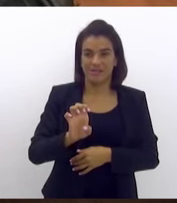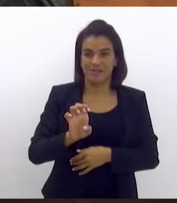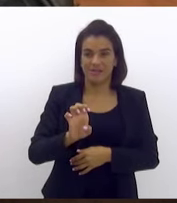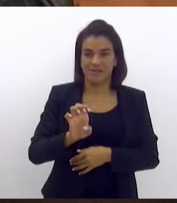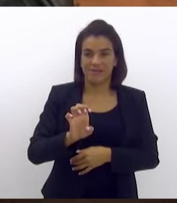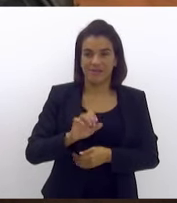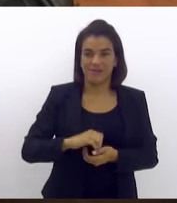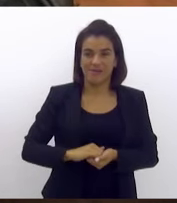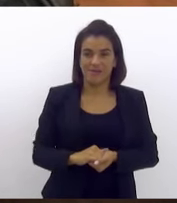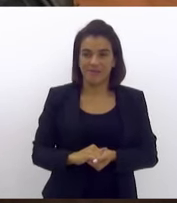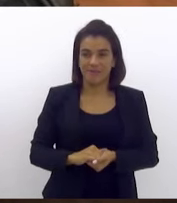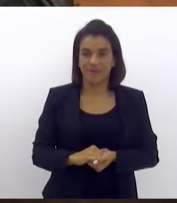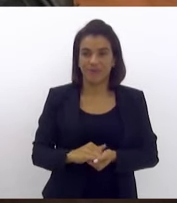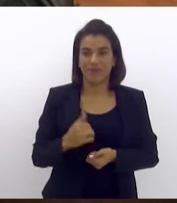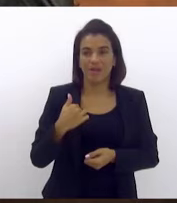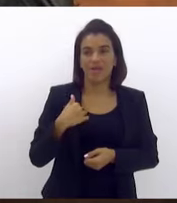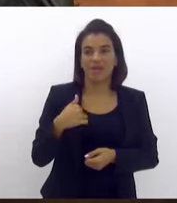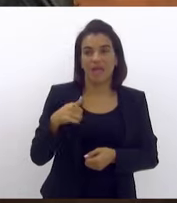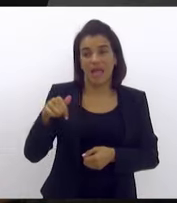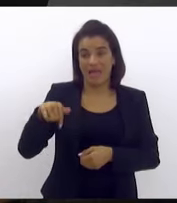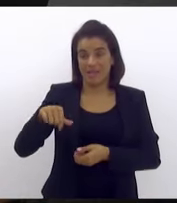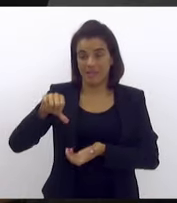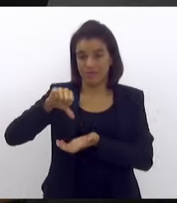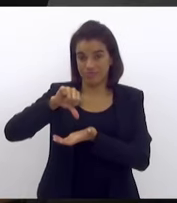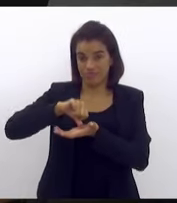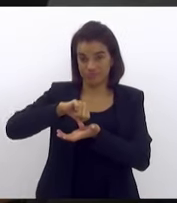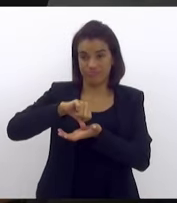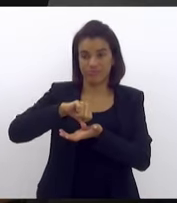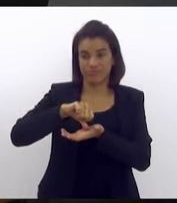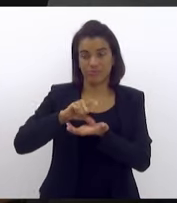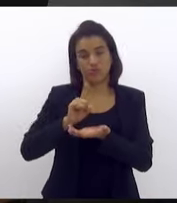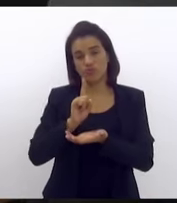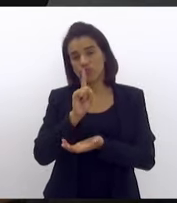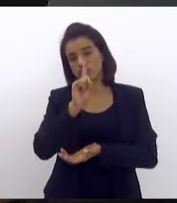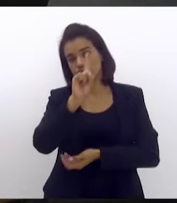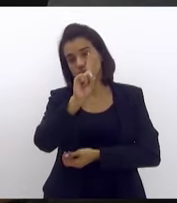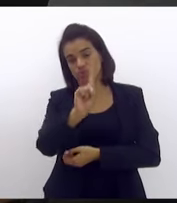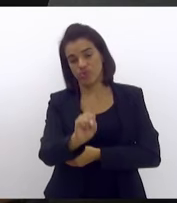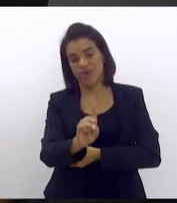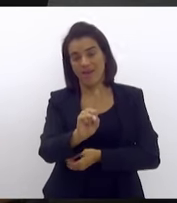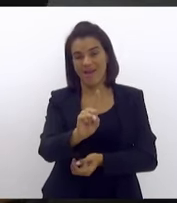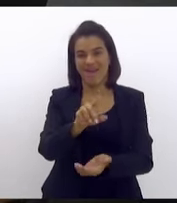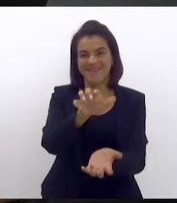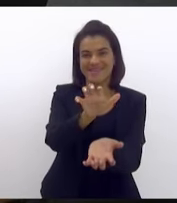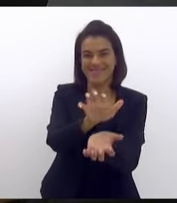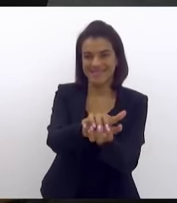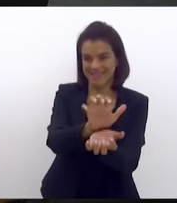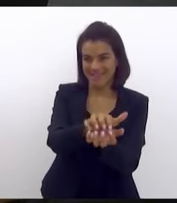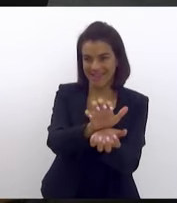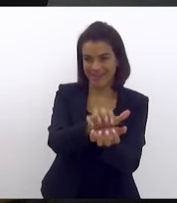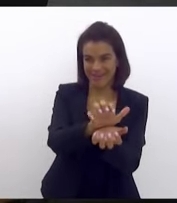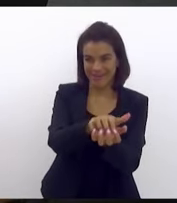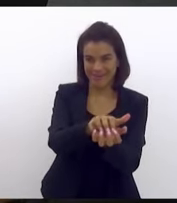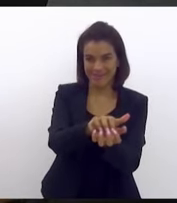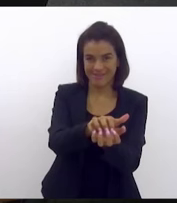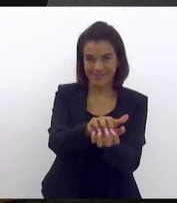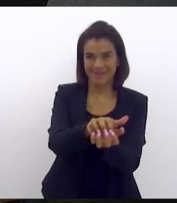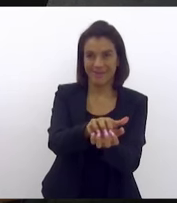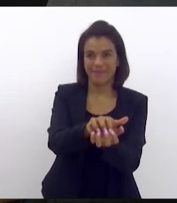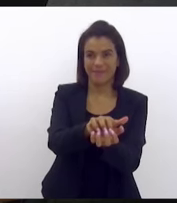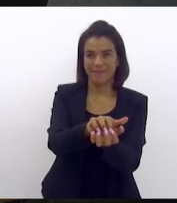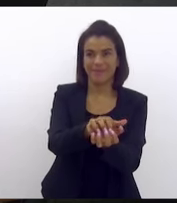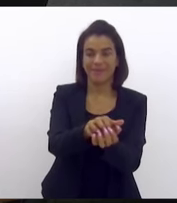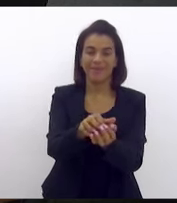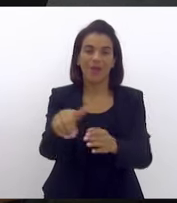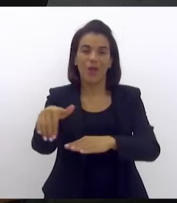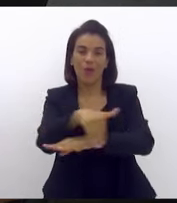Sair da cidade do Rio de Janeiro, aqui do centro, e ir a Santa Cruz, na estrada Padre